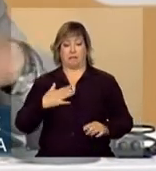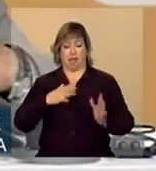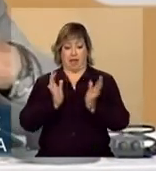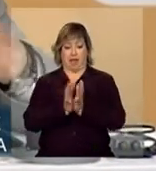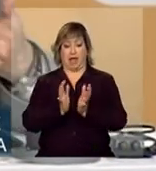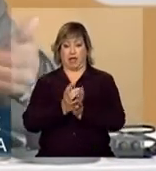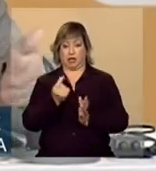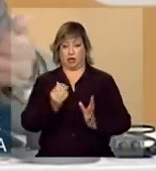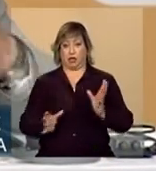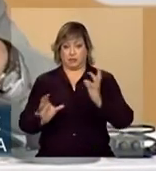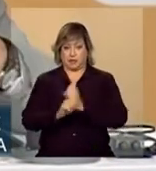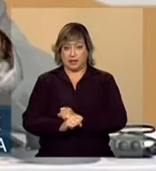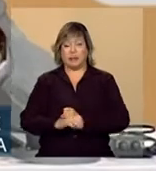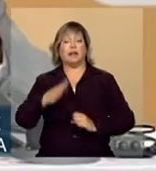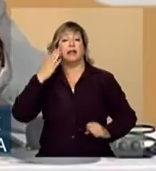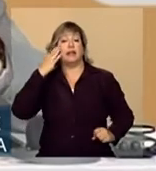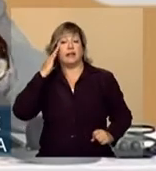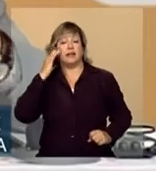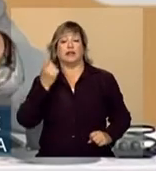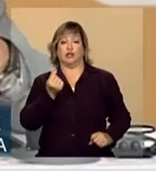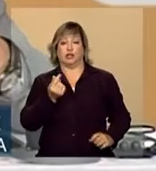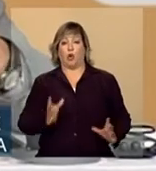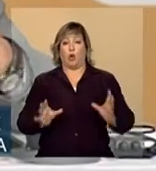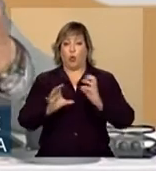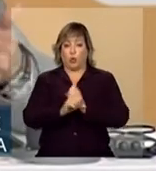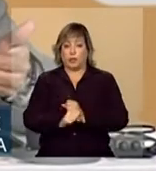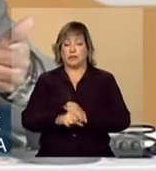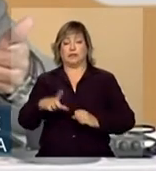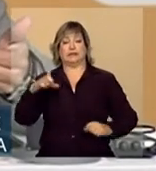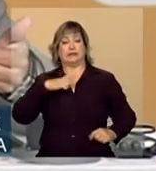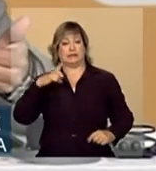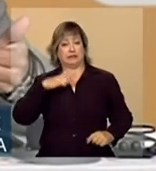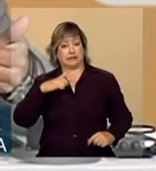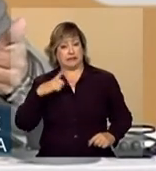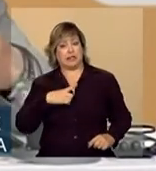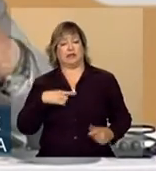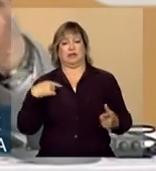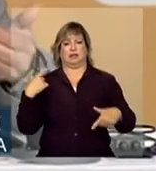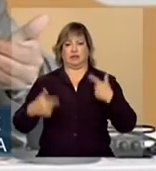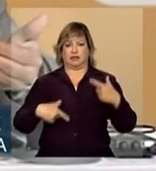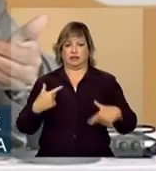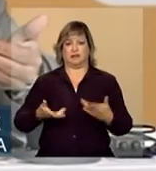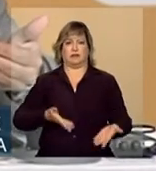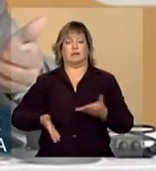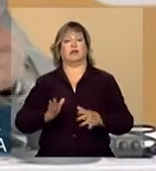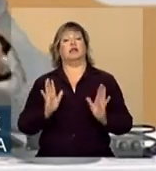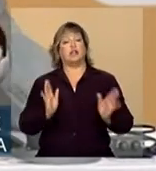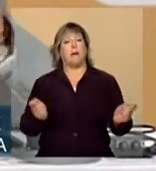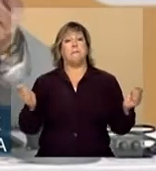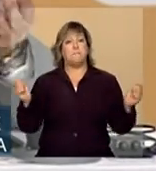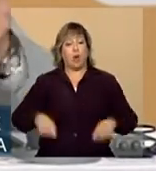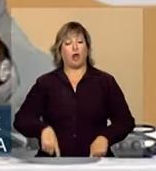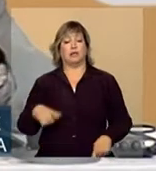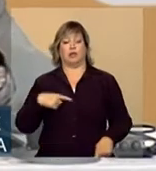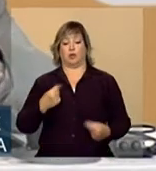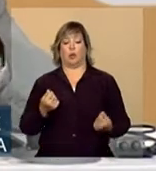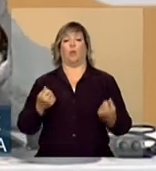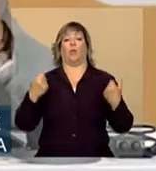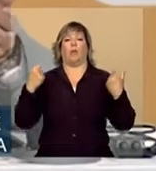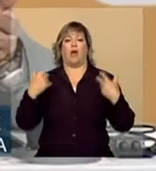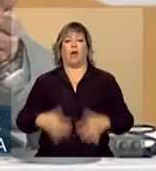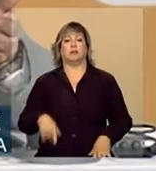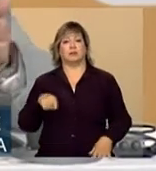orçamentária, por exemplo, entende que os orçamentos já tendo sido empenhados, já podem ter sido gastos e, eventualmente, essa